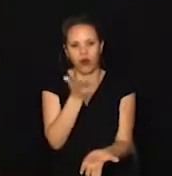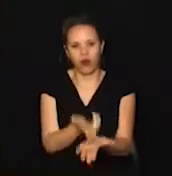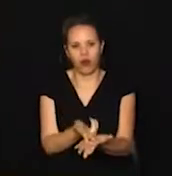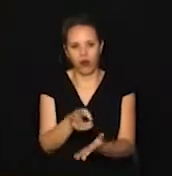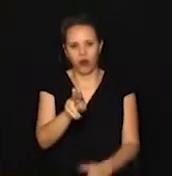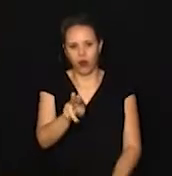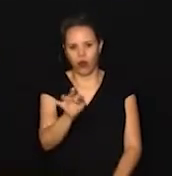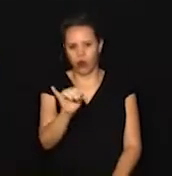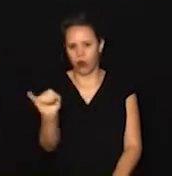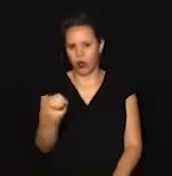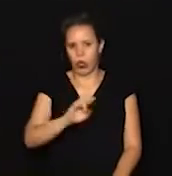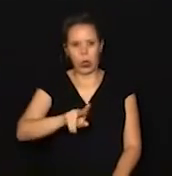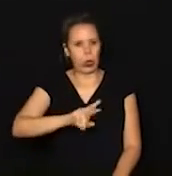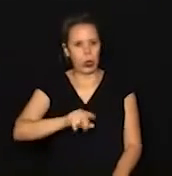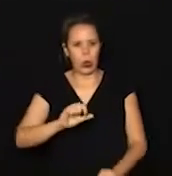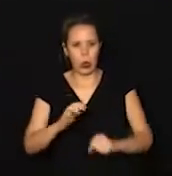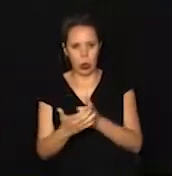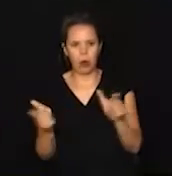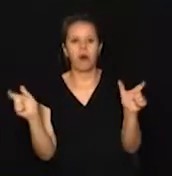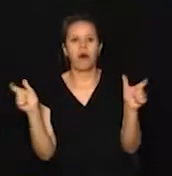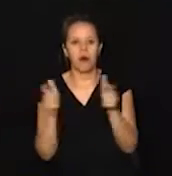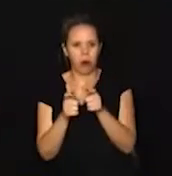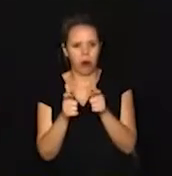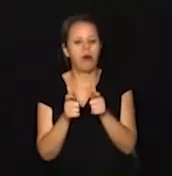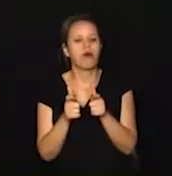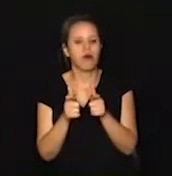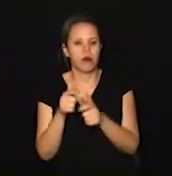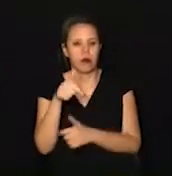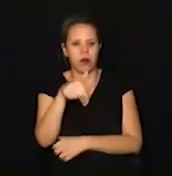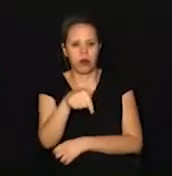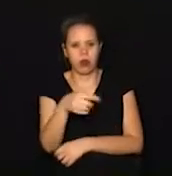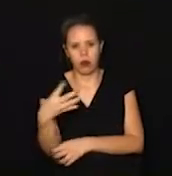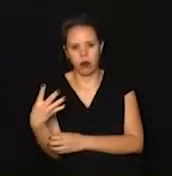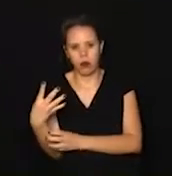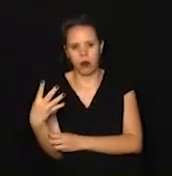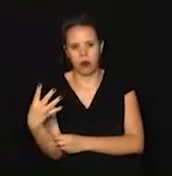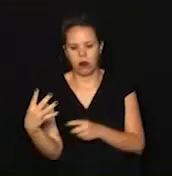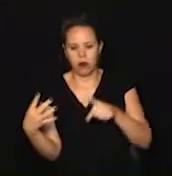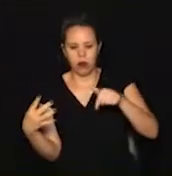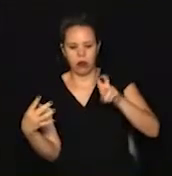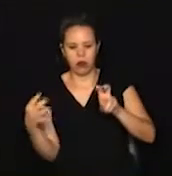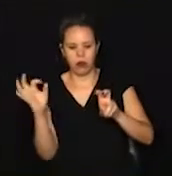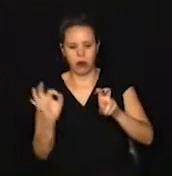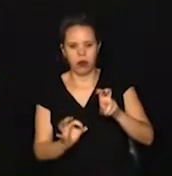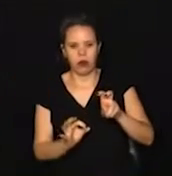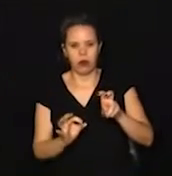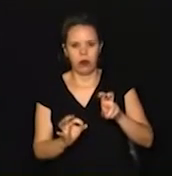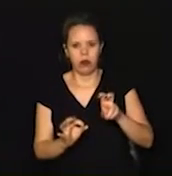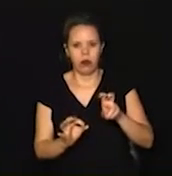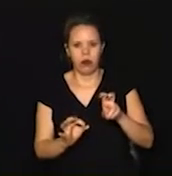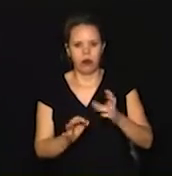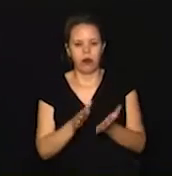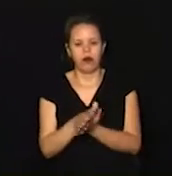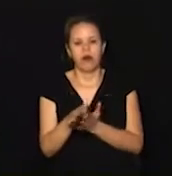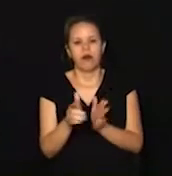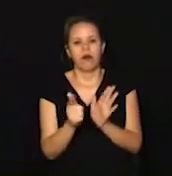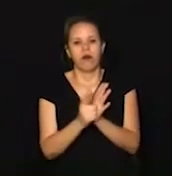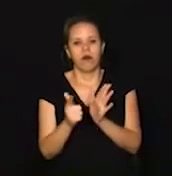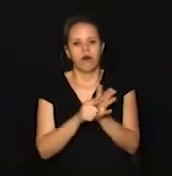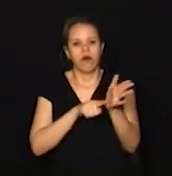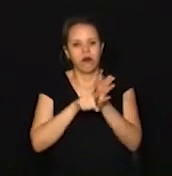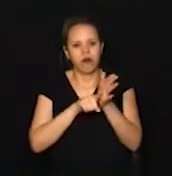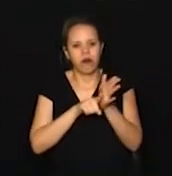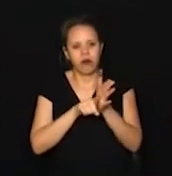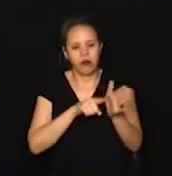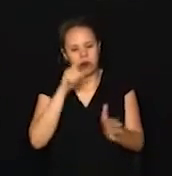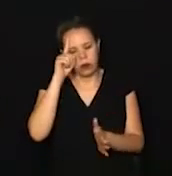não Covid também caiu. Nós estamos com 74%, 75%. Então, no boletim epidemiológico diário